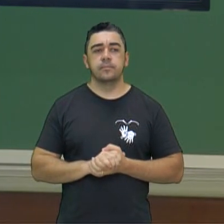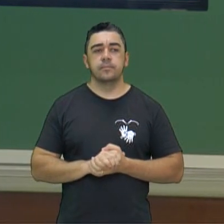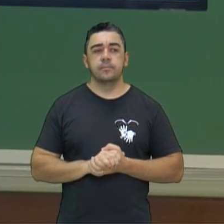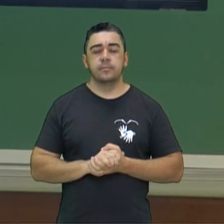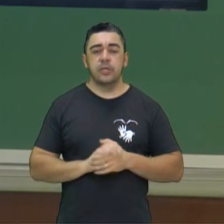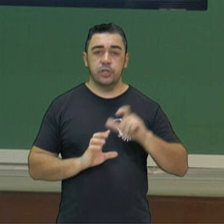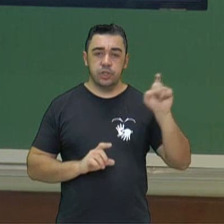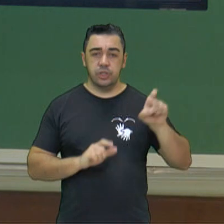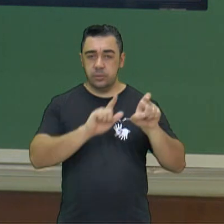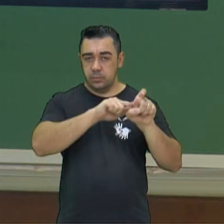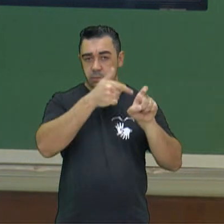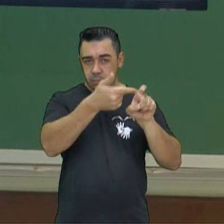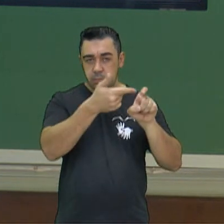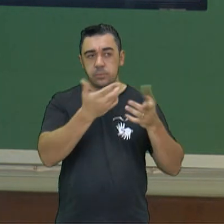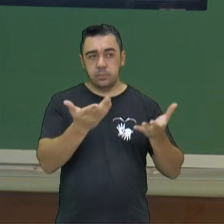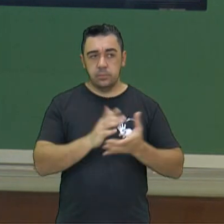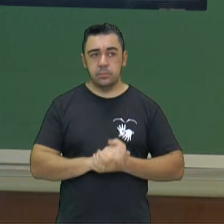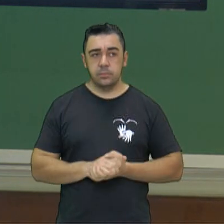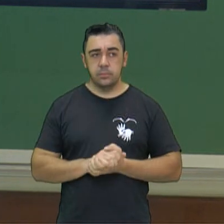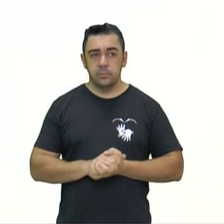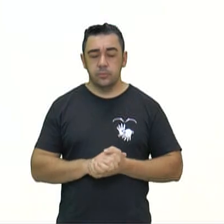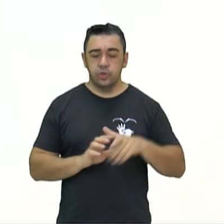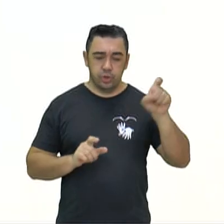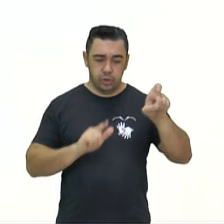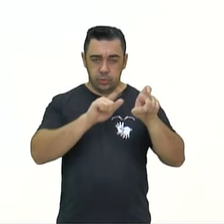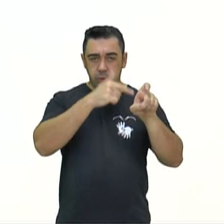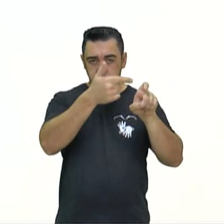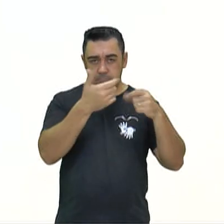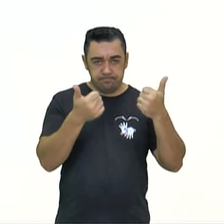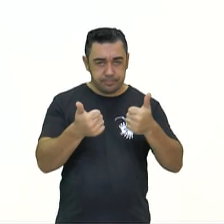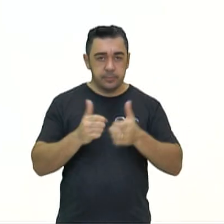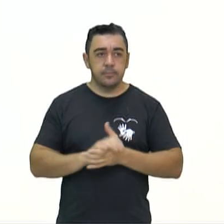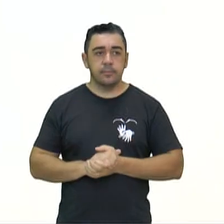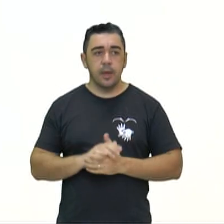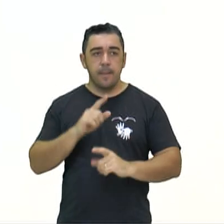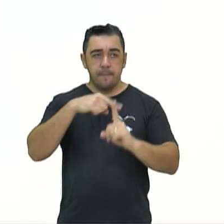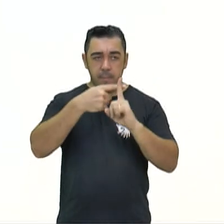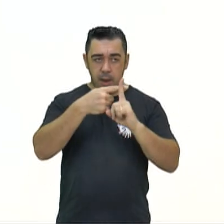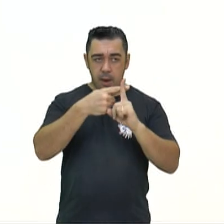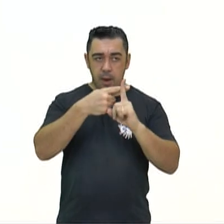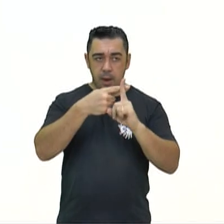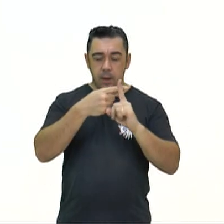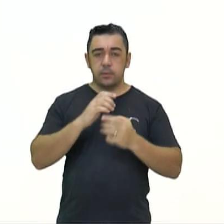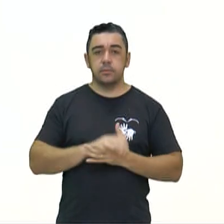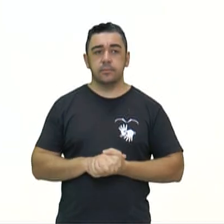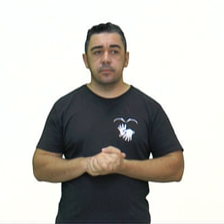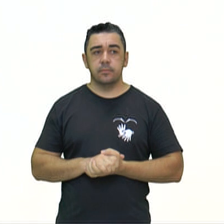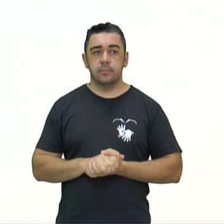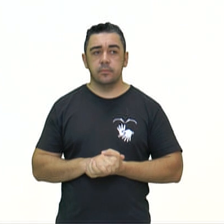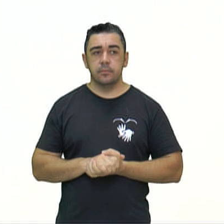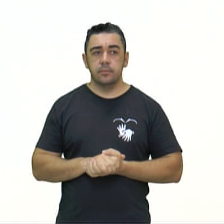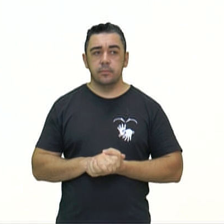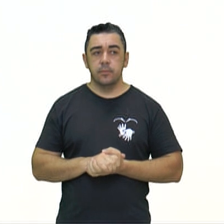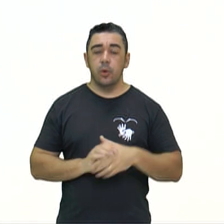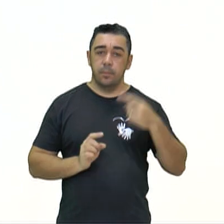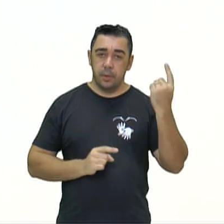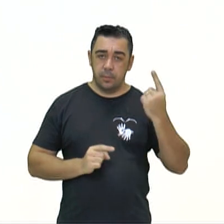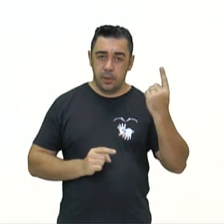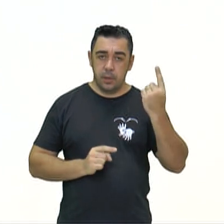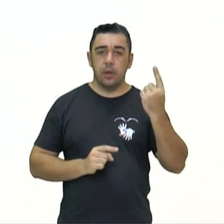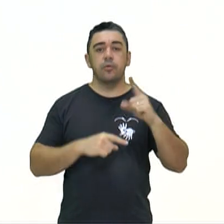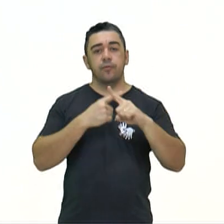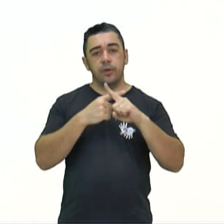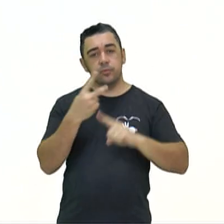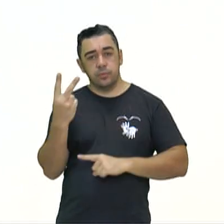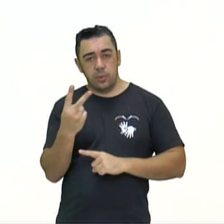X ao quadrado, quadrado do primeiro termo, x ao quadrado, mais o que eu estou somando. O primeiro termo vezes